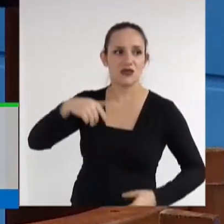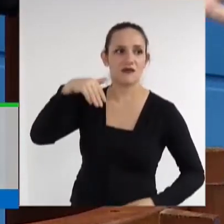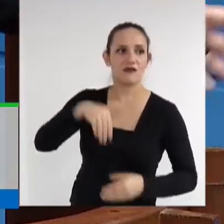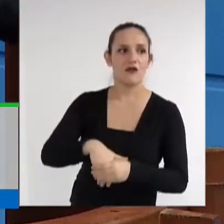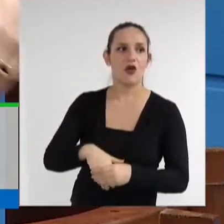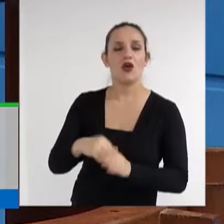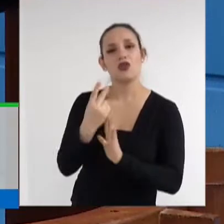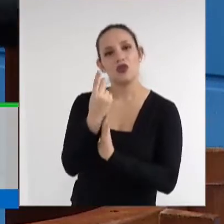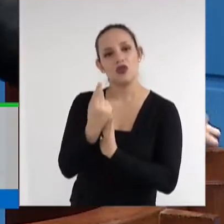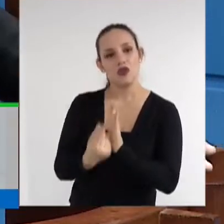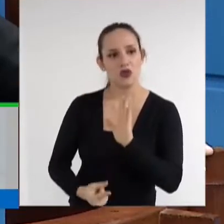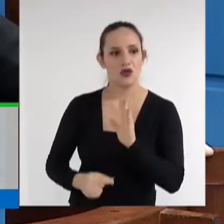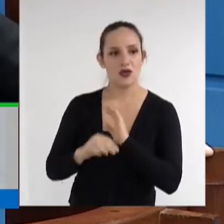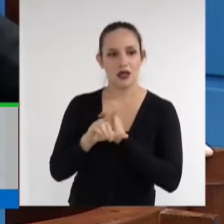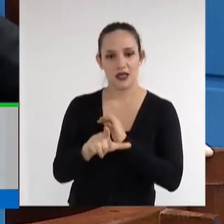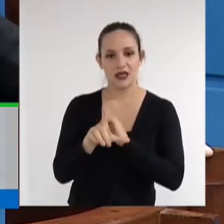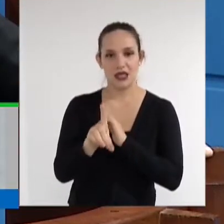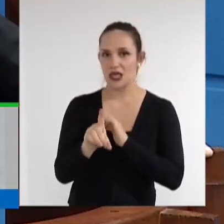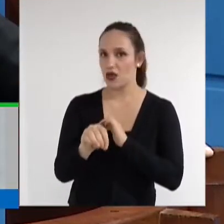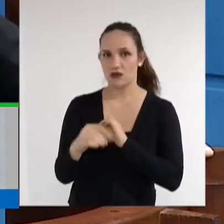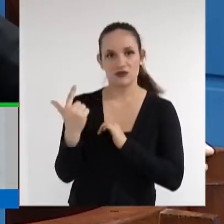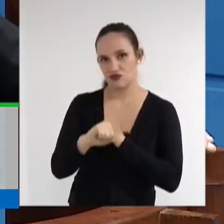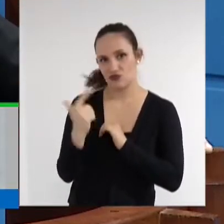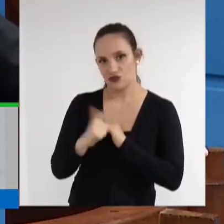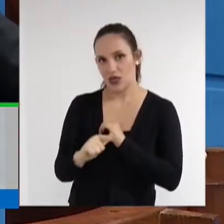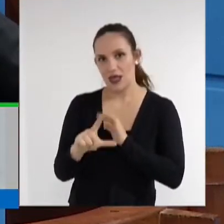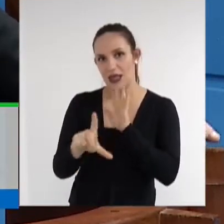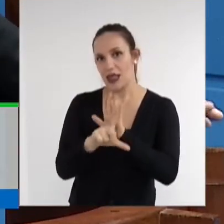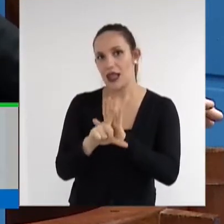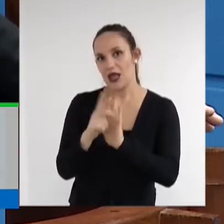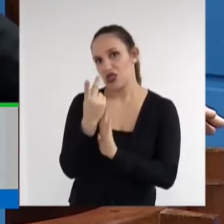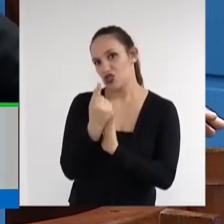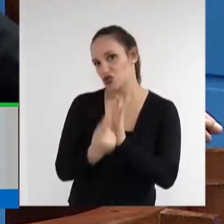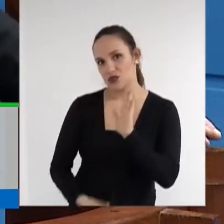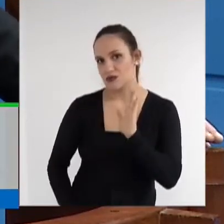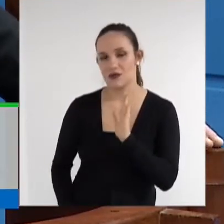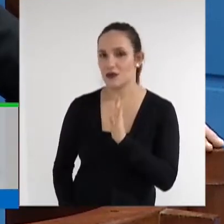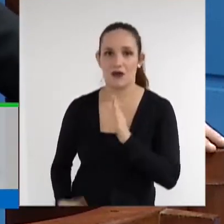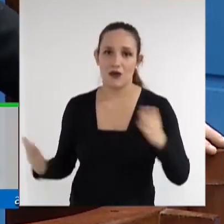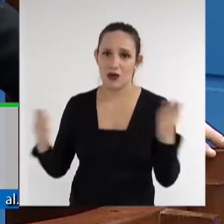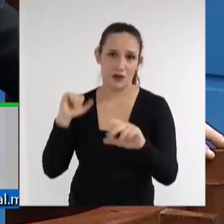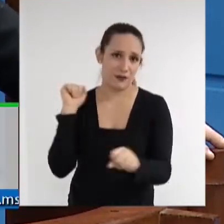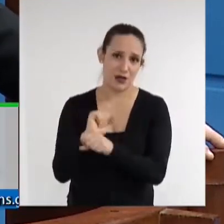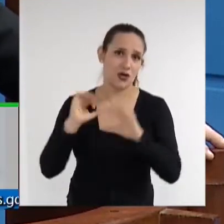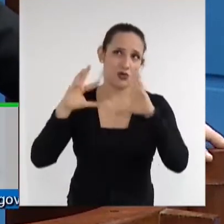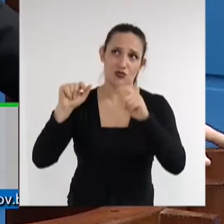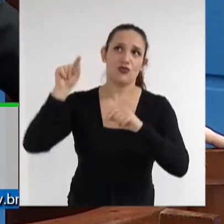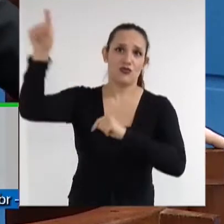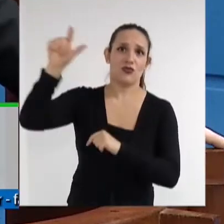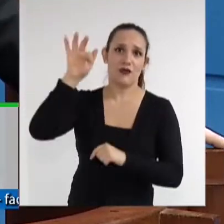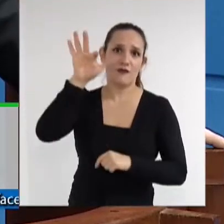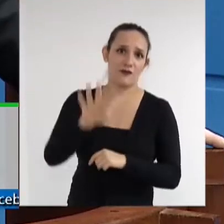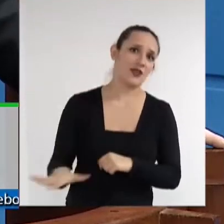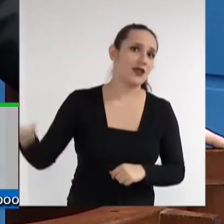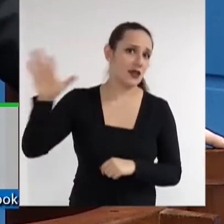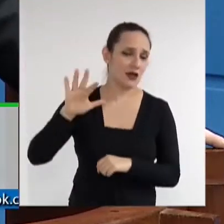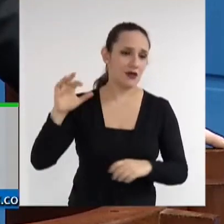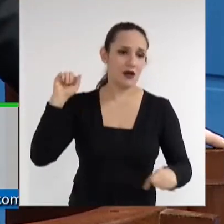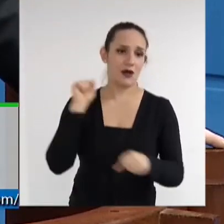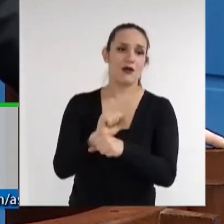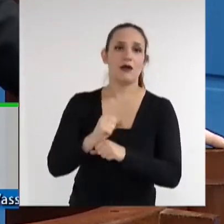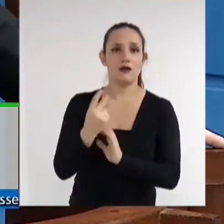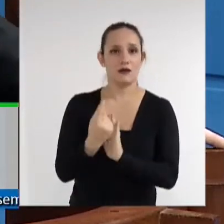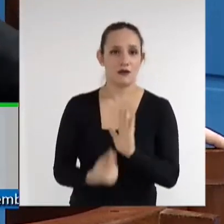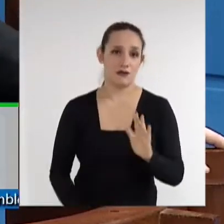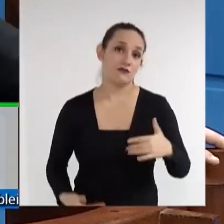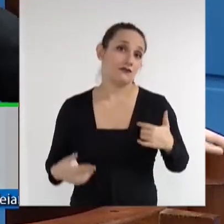de orçamento de LDO. Por quê? Porque está congelado o orçamento do Estado.